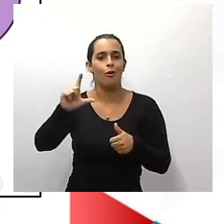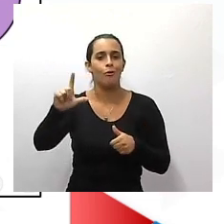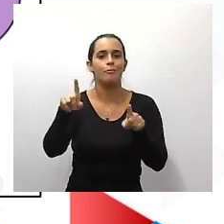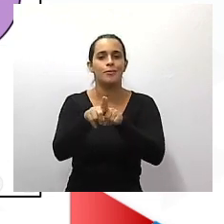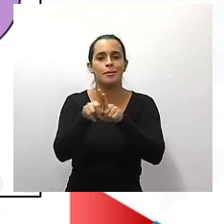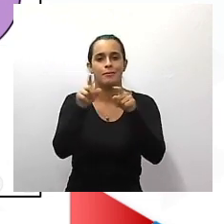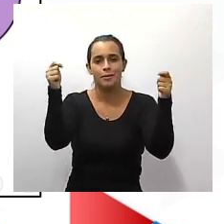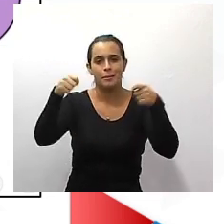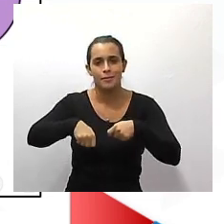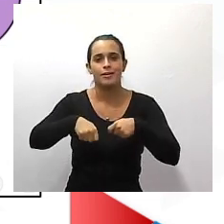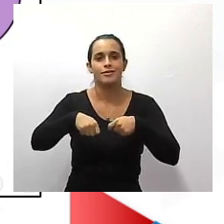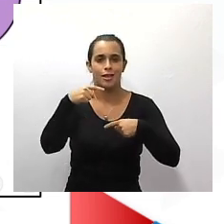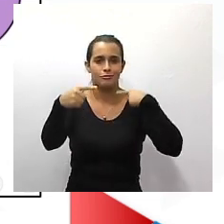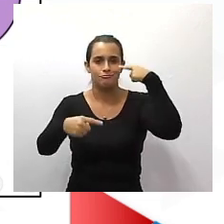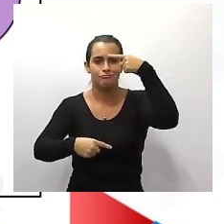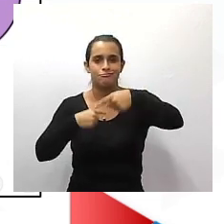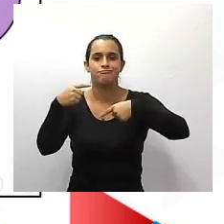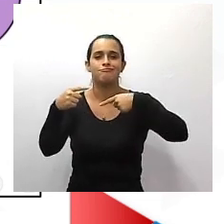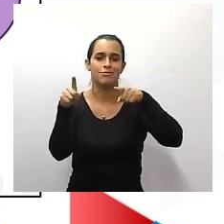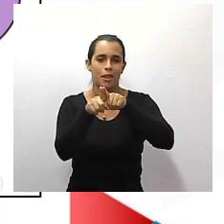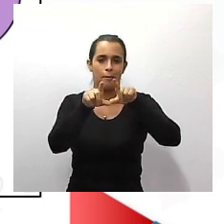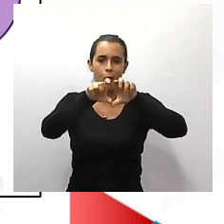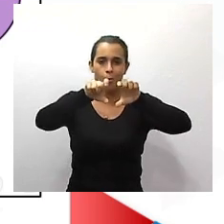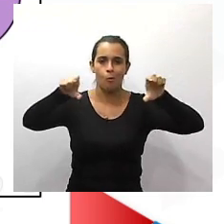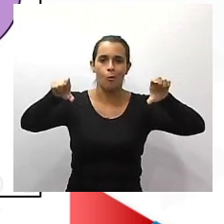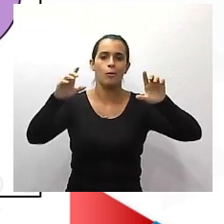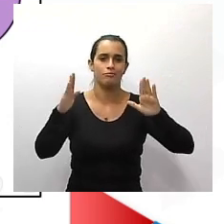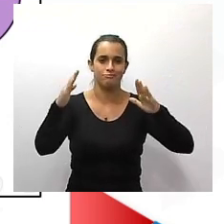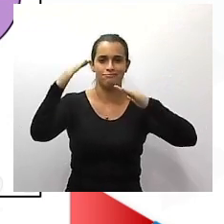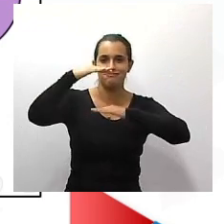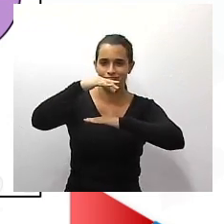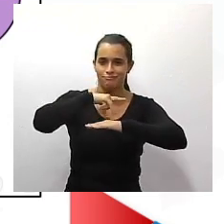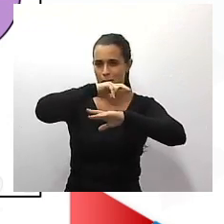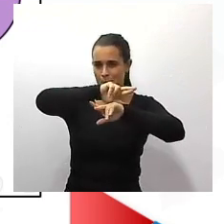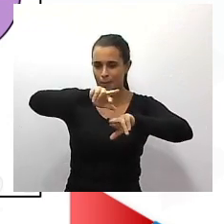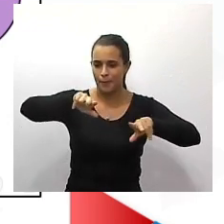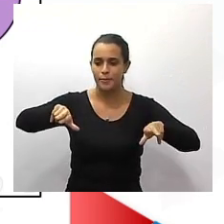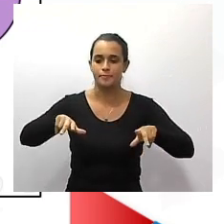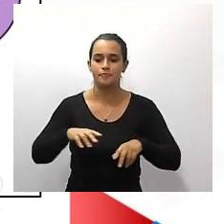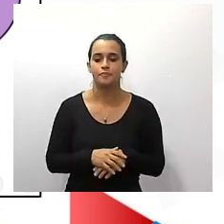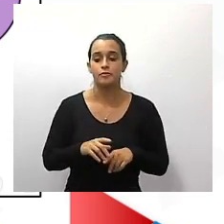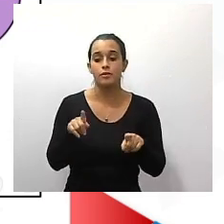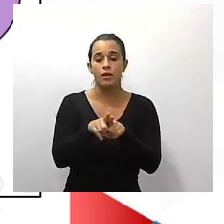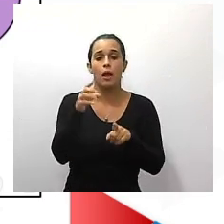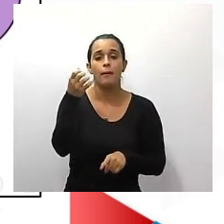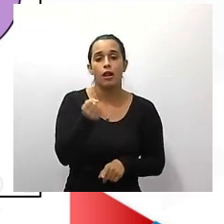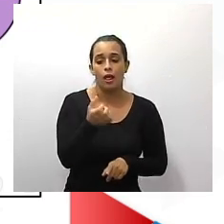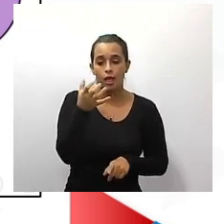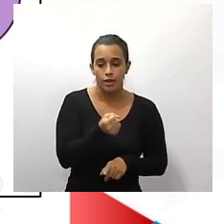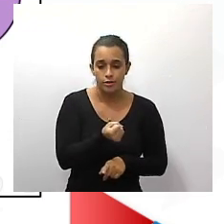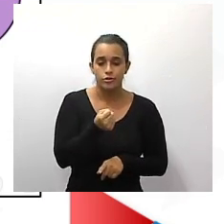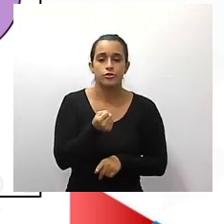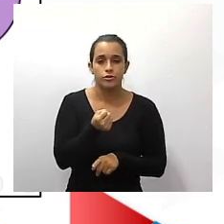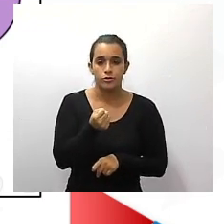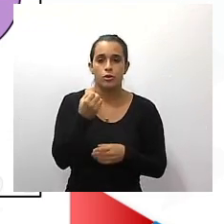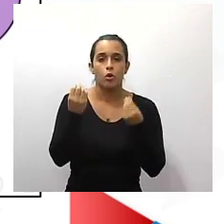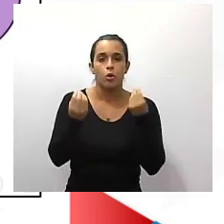foi aprendendo, né, com erros. Quebrou a cara, voltou atrás e ele começou a perceber a distância exata para cada tipo